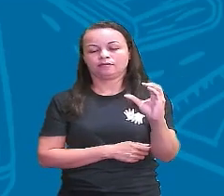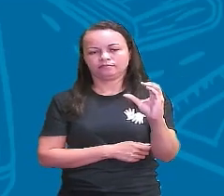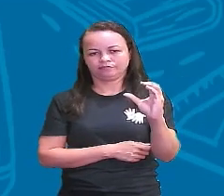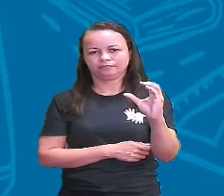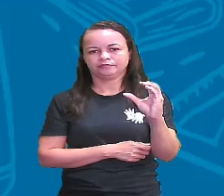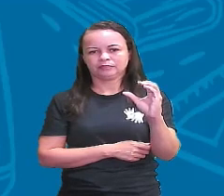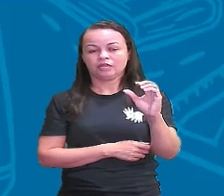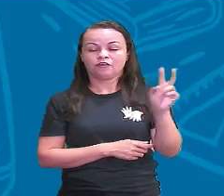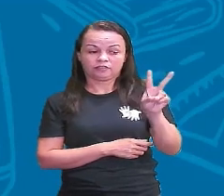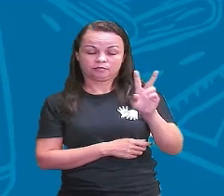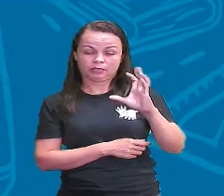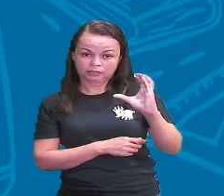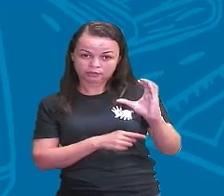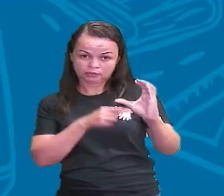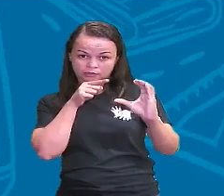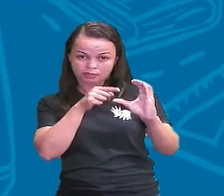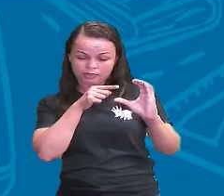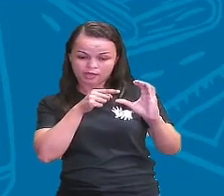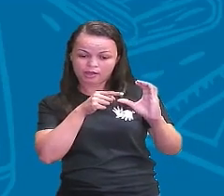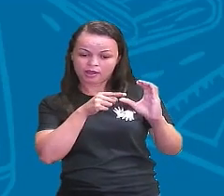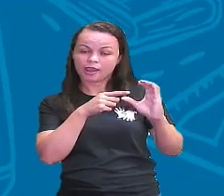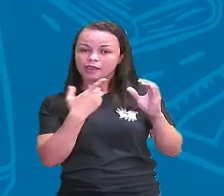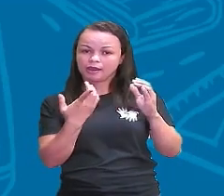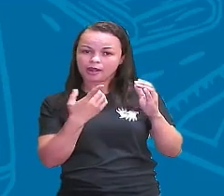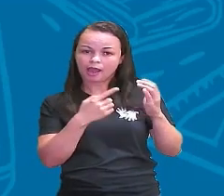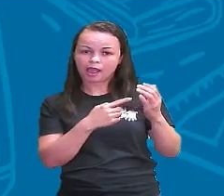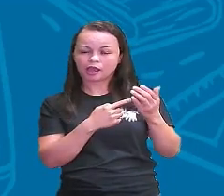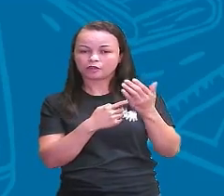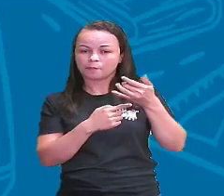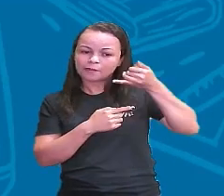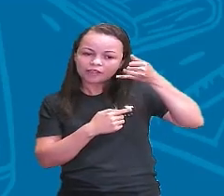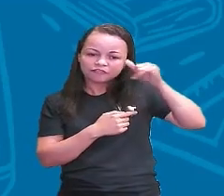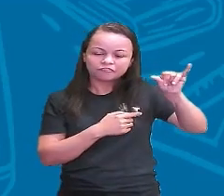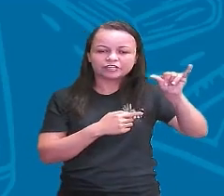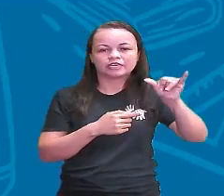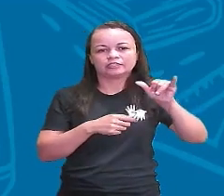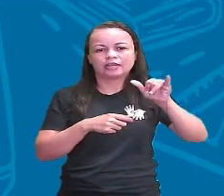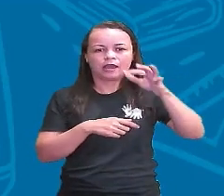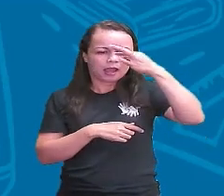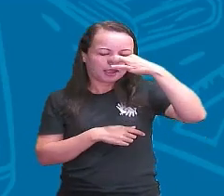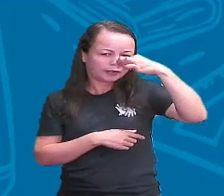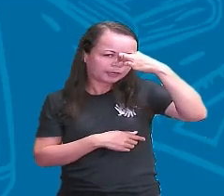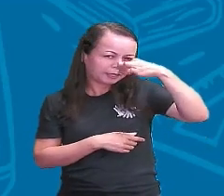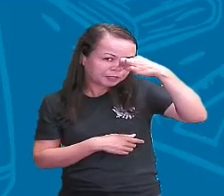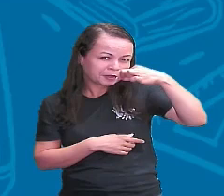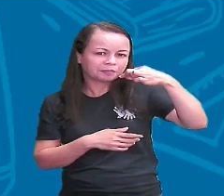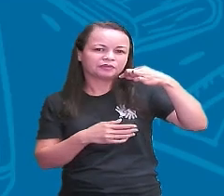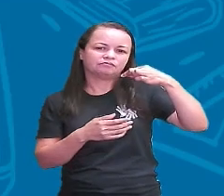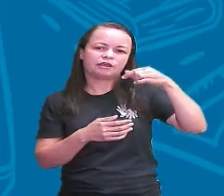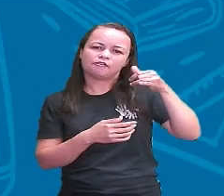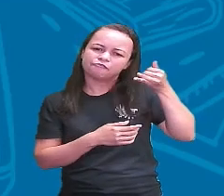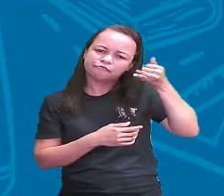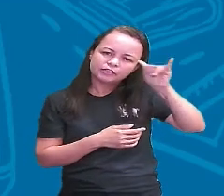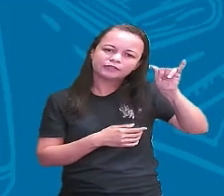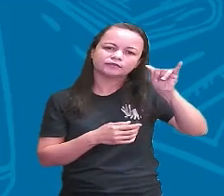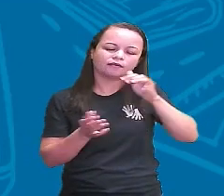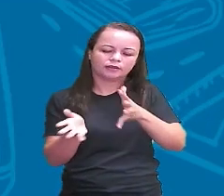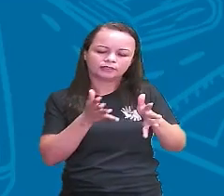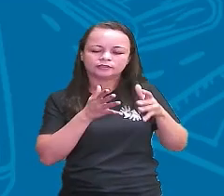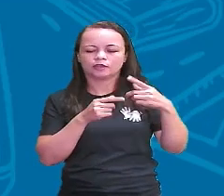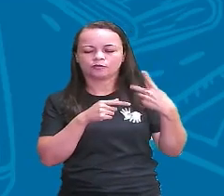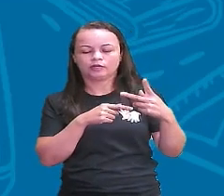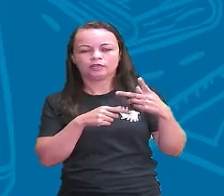tá certo? Ela vai estar prevenindo que a gente fique gripado, né? E essa vitamina C, ela é encontrada principalmente